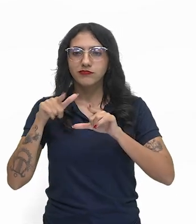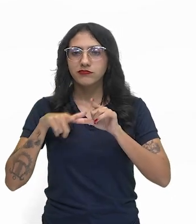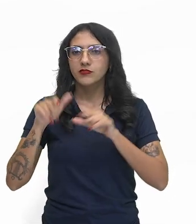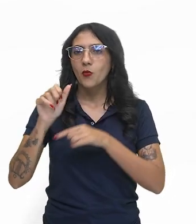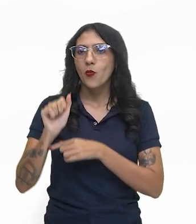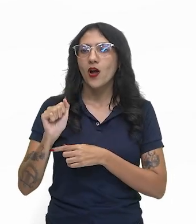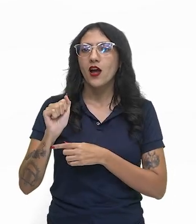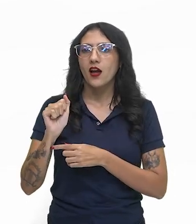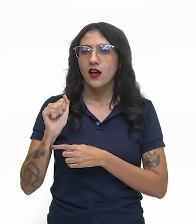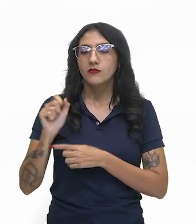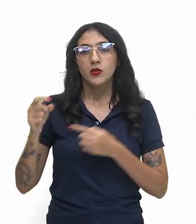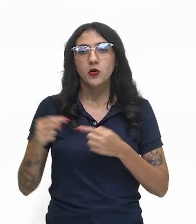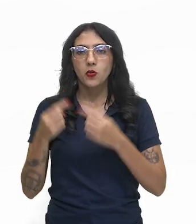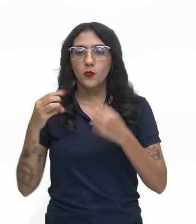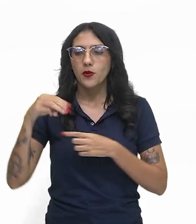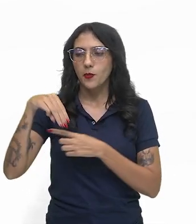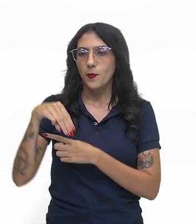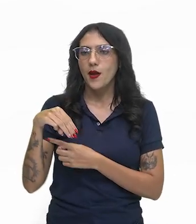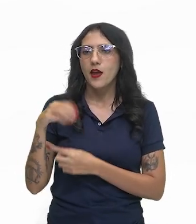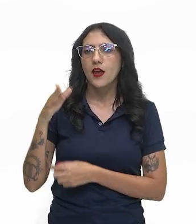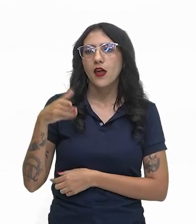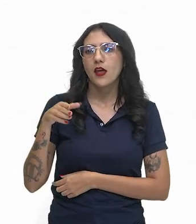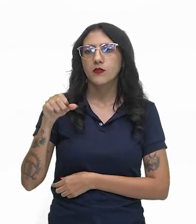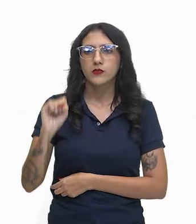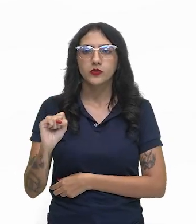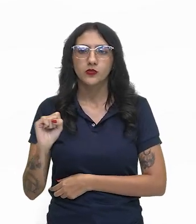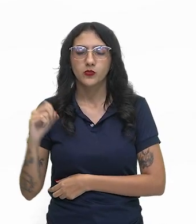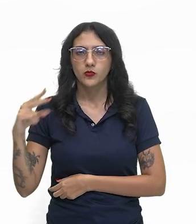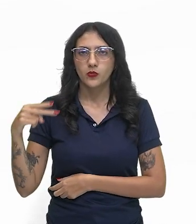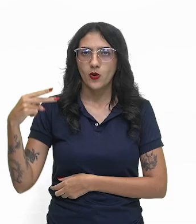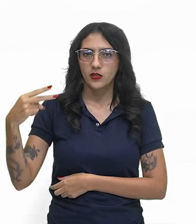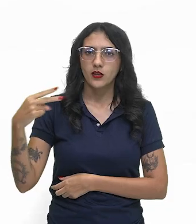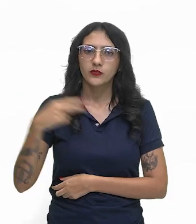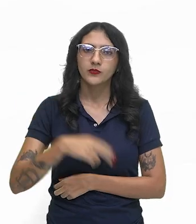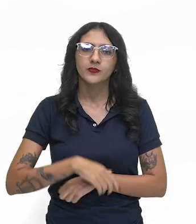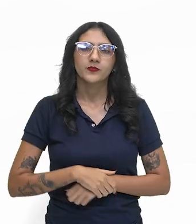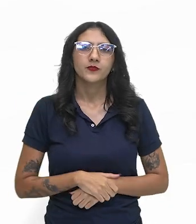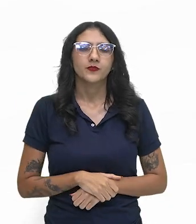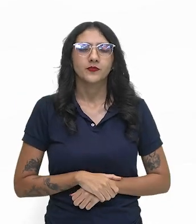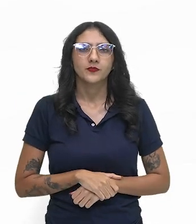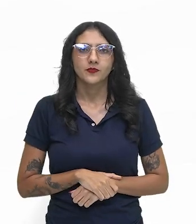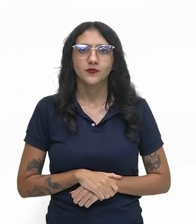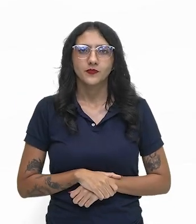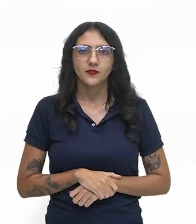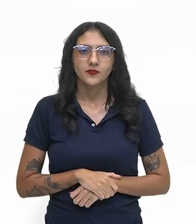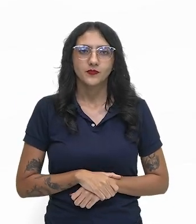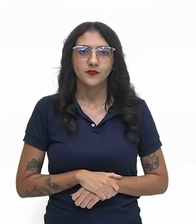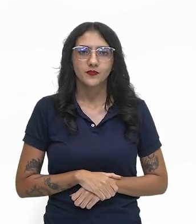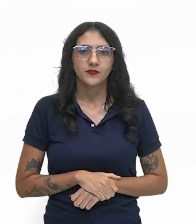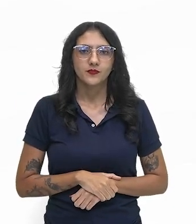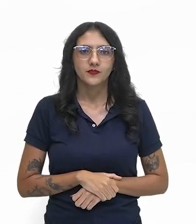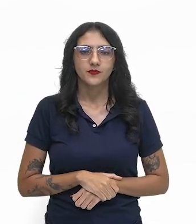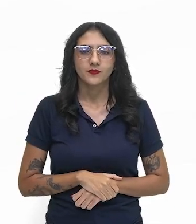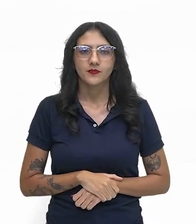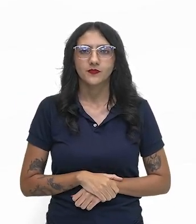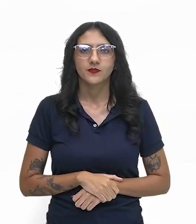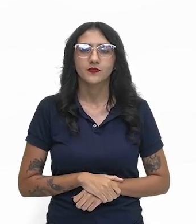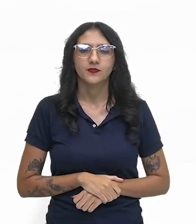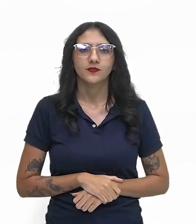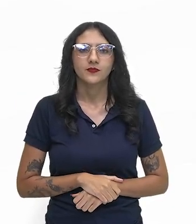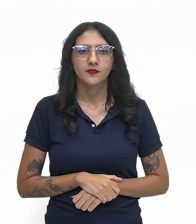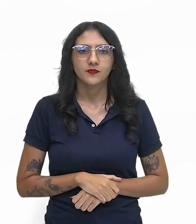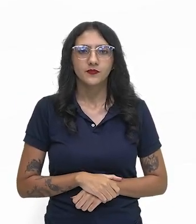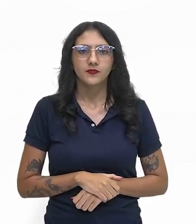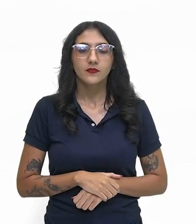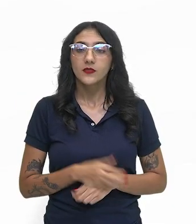é metro por segundo ao quadrado. Aí, com base nessa expressão, vamos